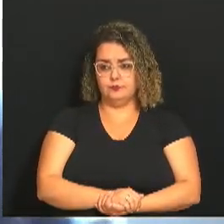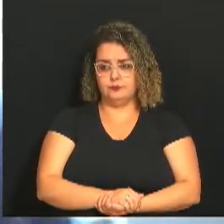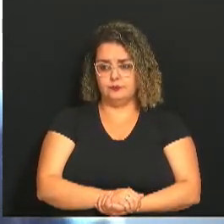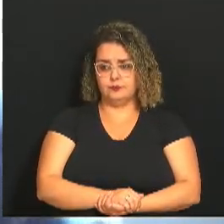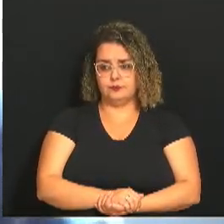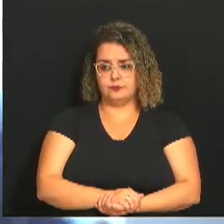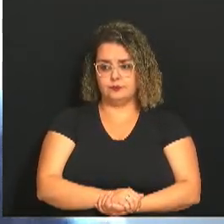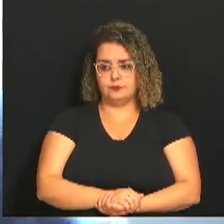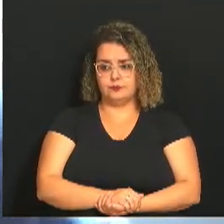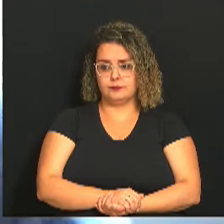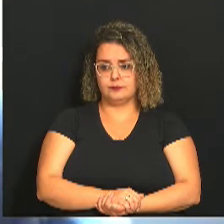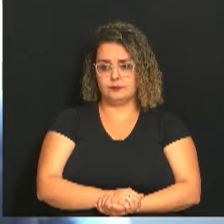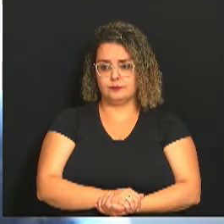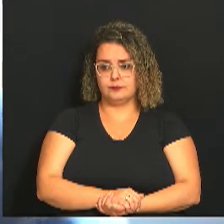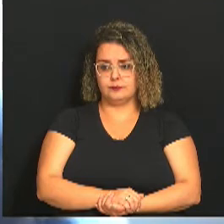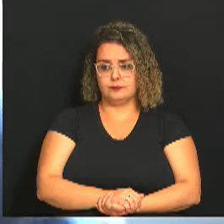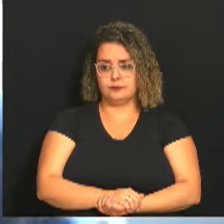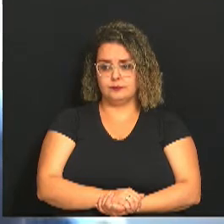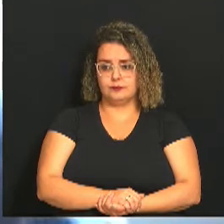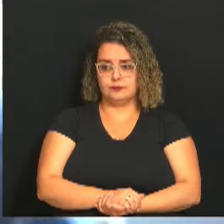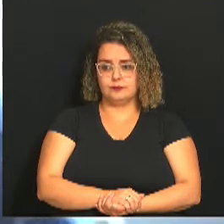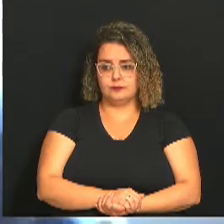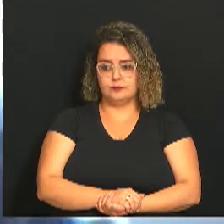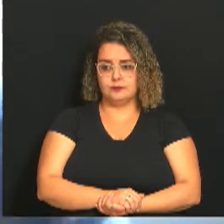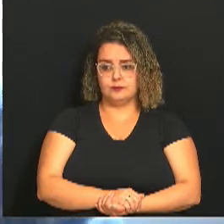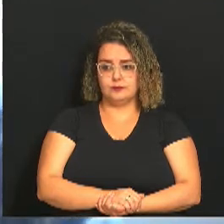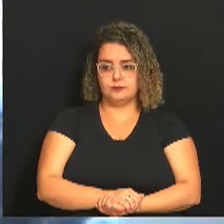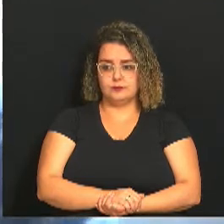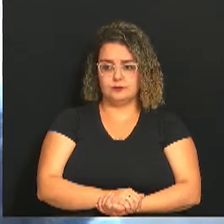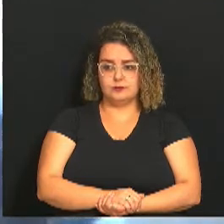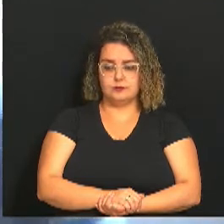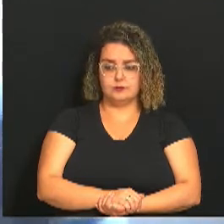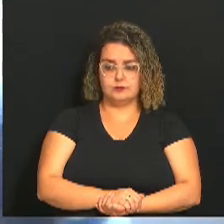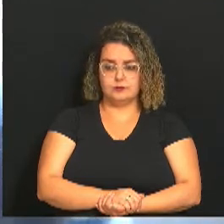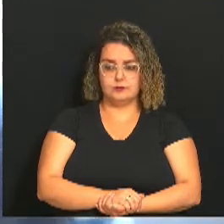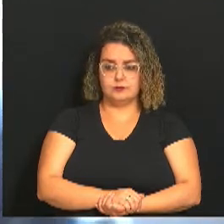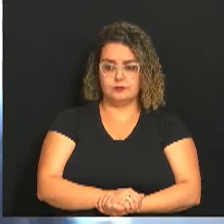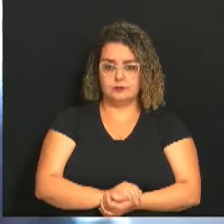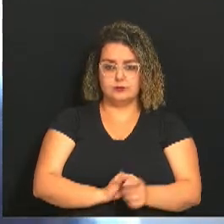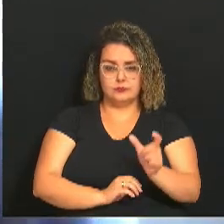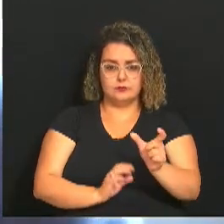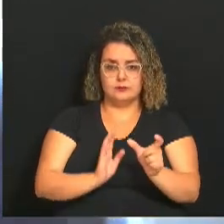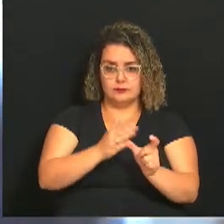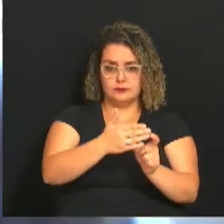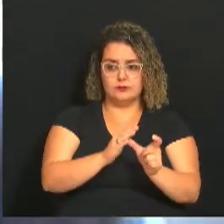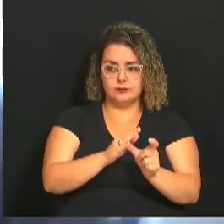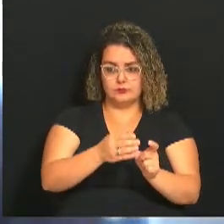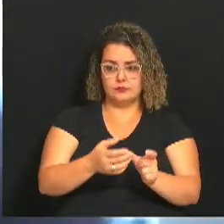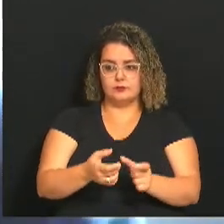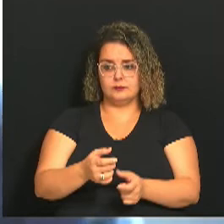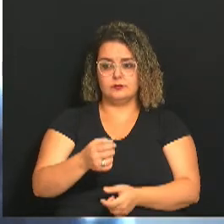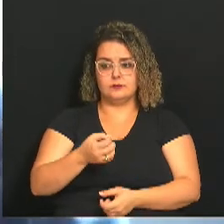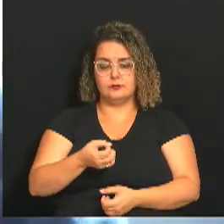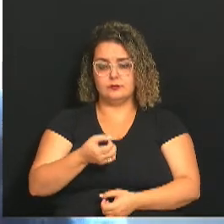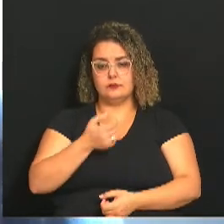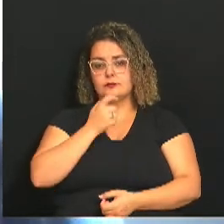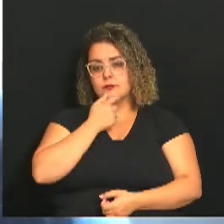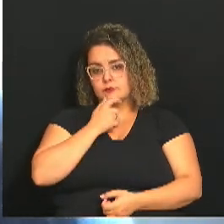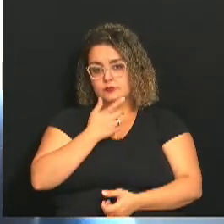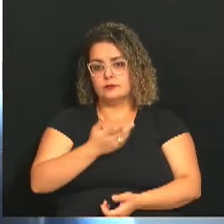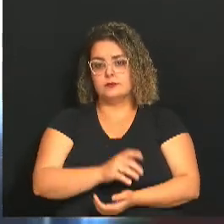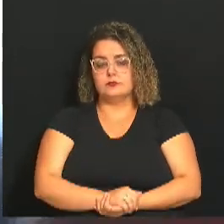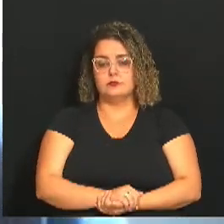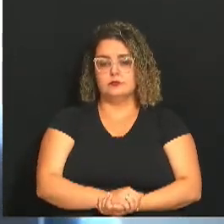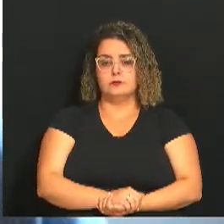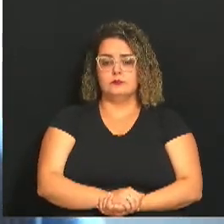que a gente acaba lendo muito em inglês, né, a bibliografia técnica, mas informação que se torne em ações,